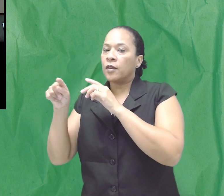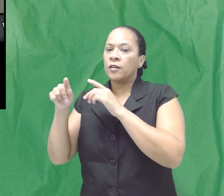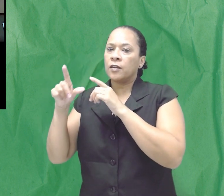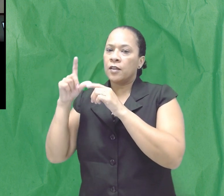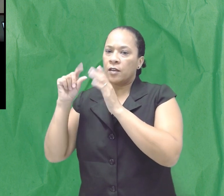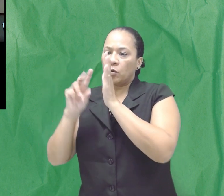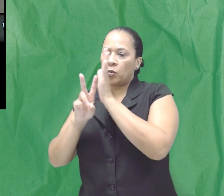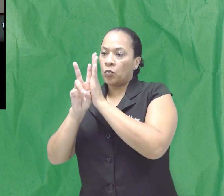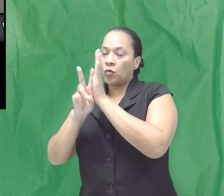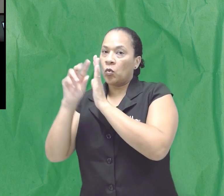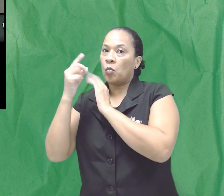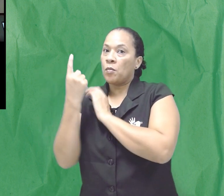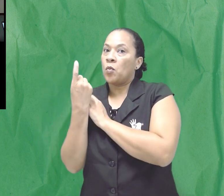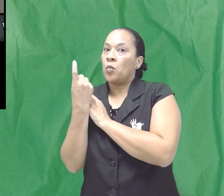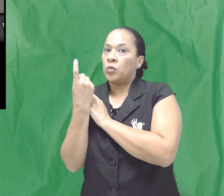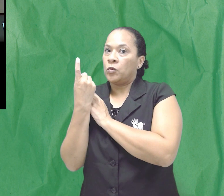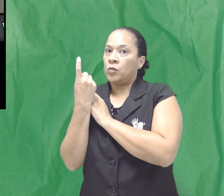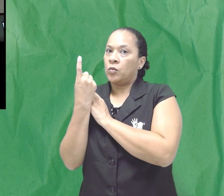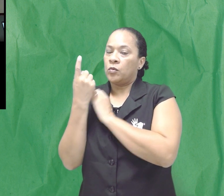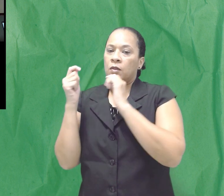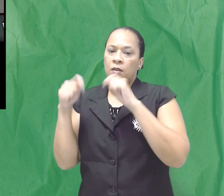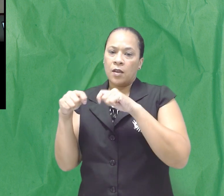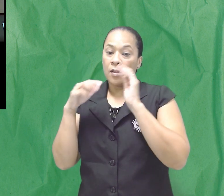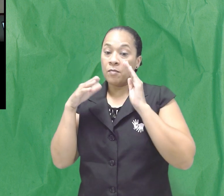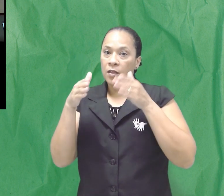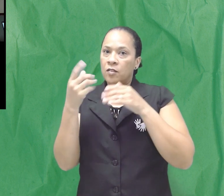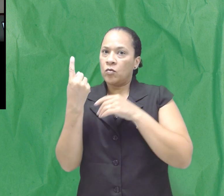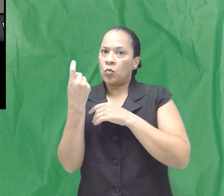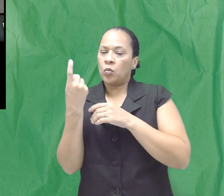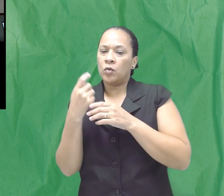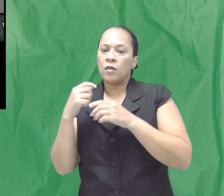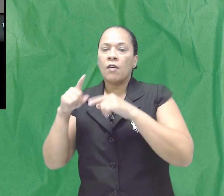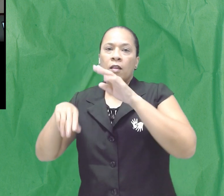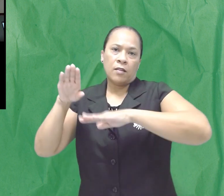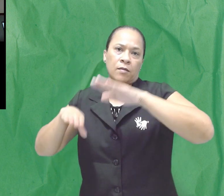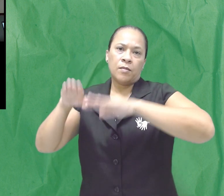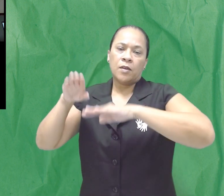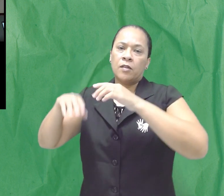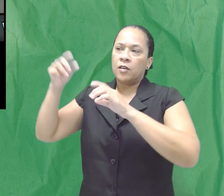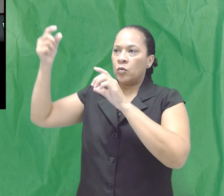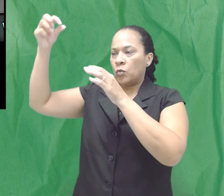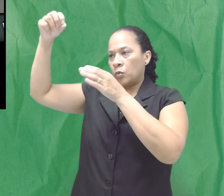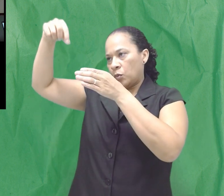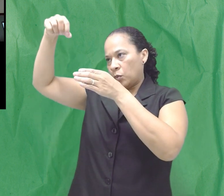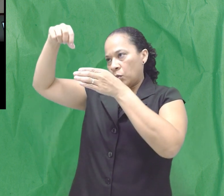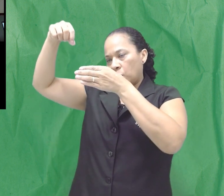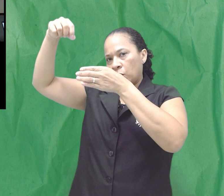possível trabalhar com um único volume específico, tá? Isso vai depender da capacidade dessa